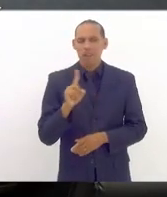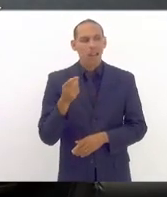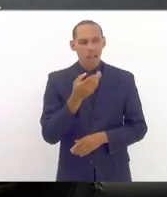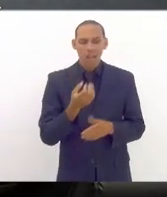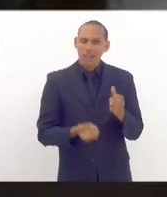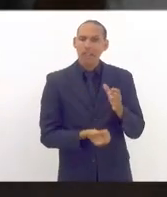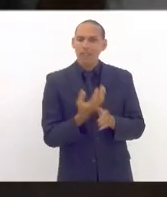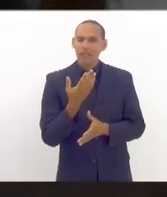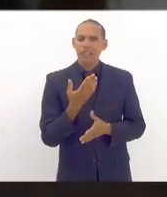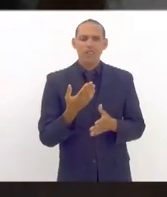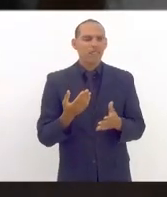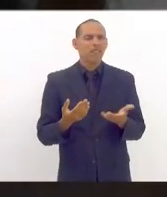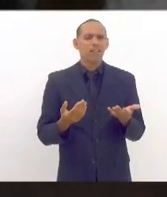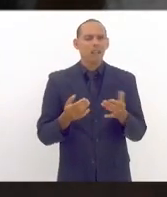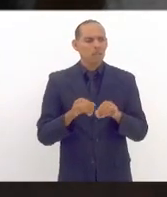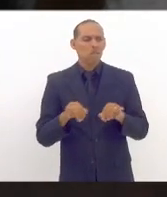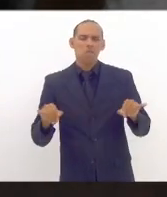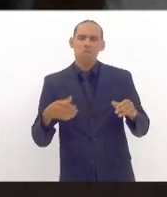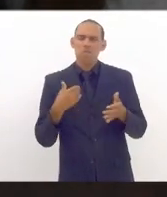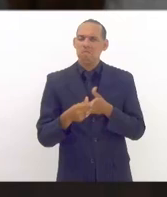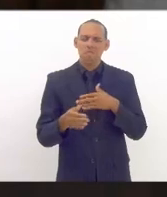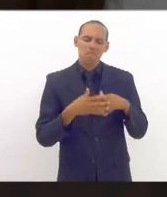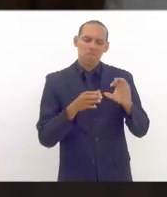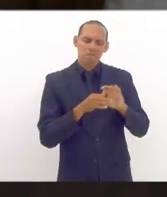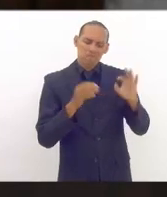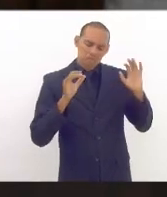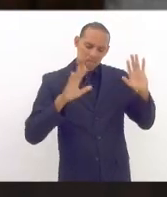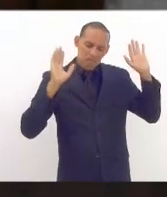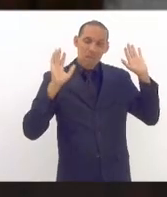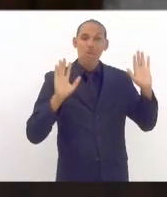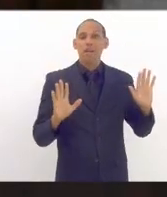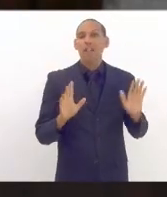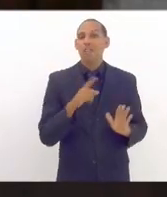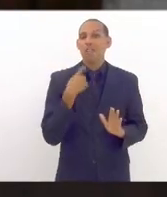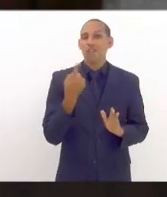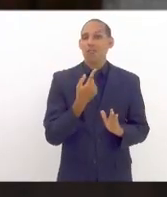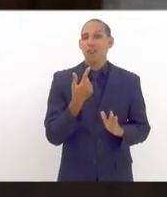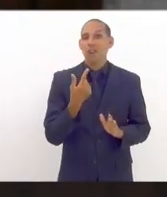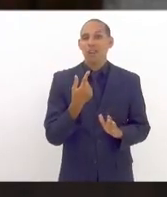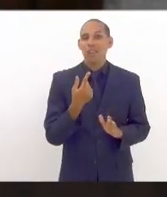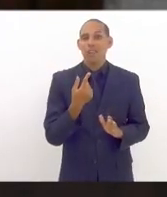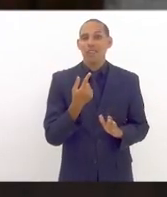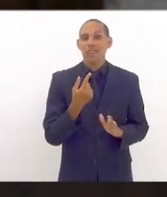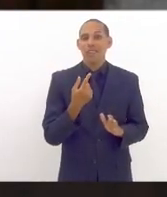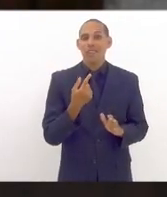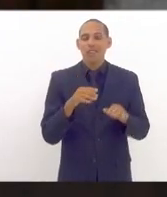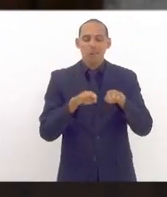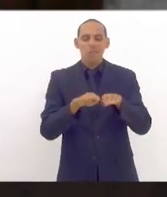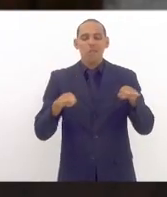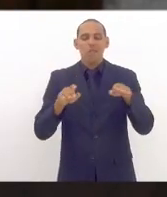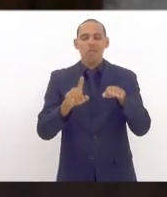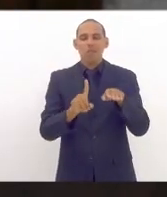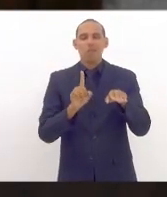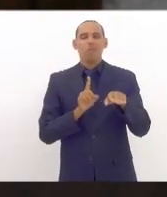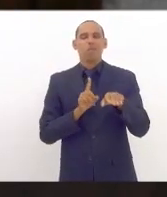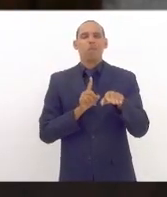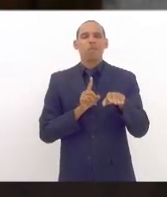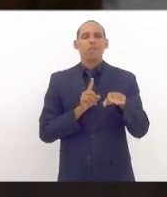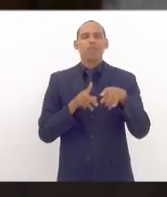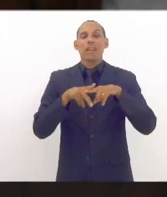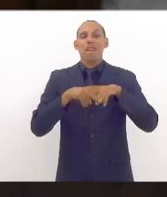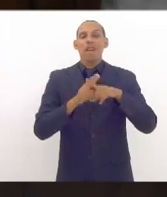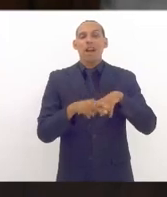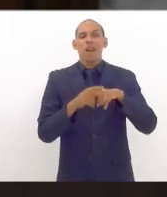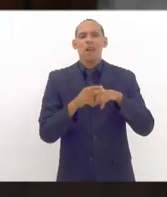e eu não sei o que ela quiser O ruim é que a gente do outro lado do balcão não tem um instrumento